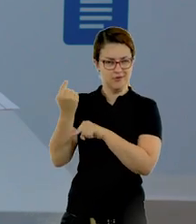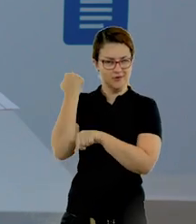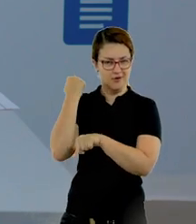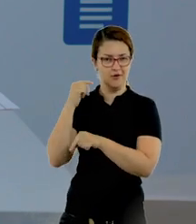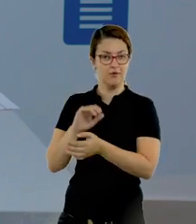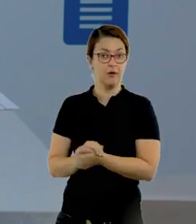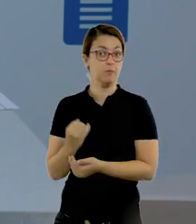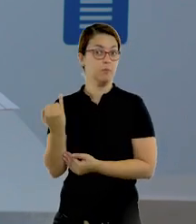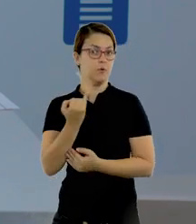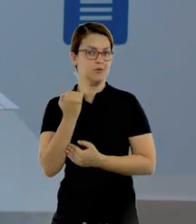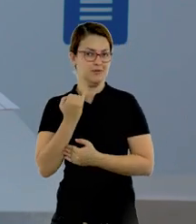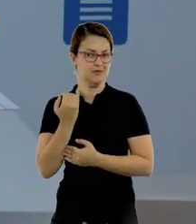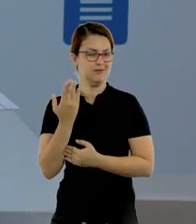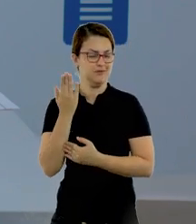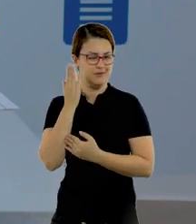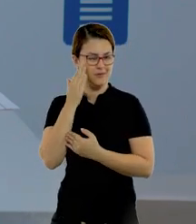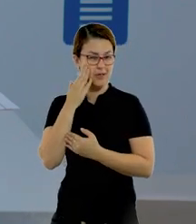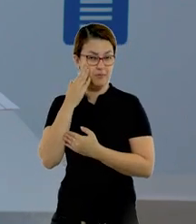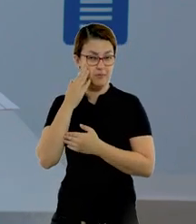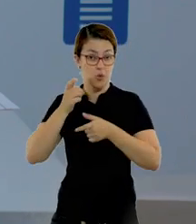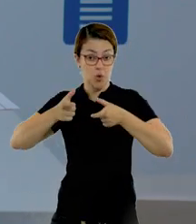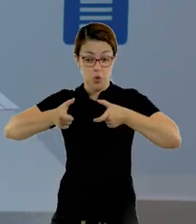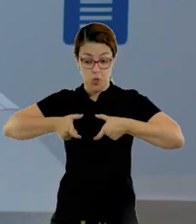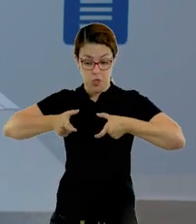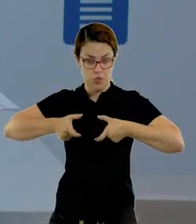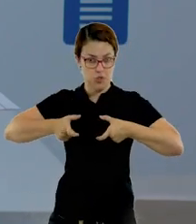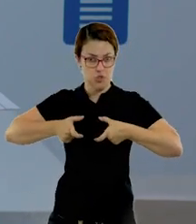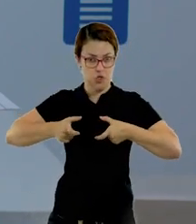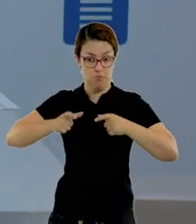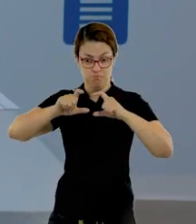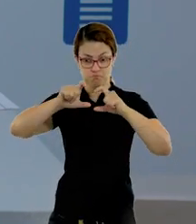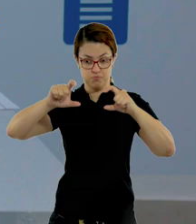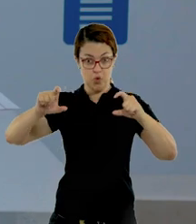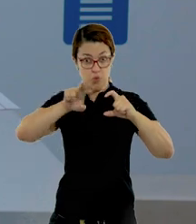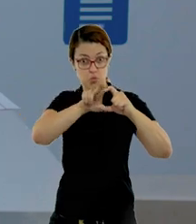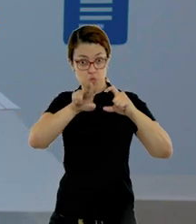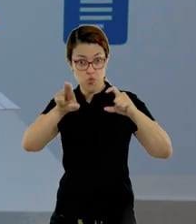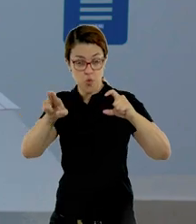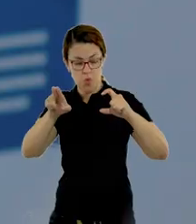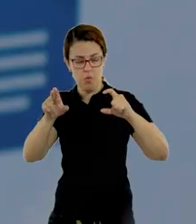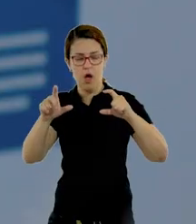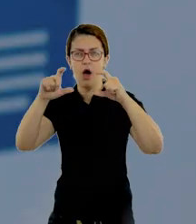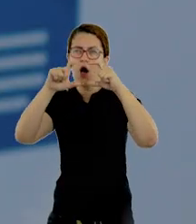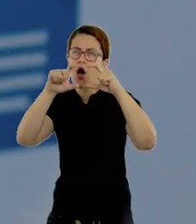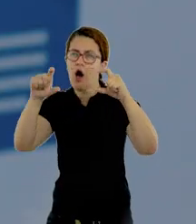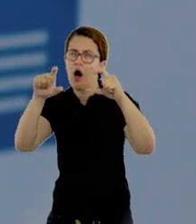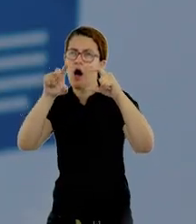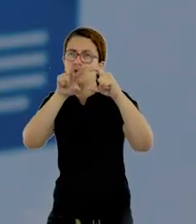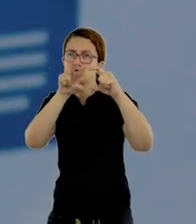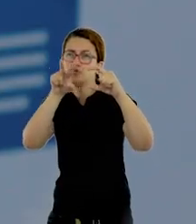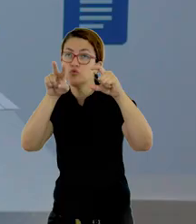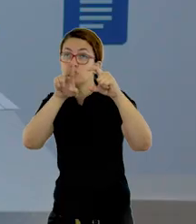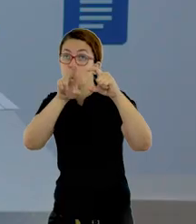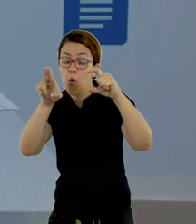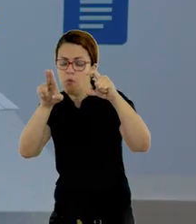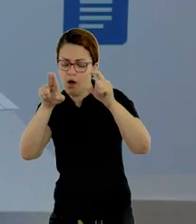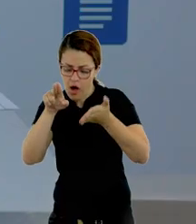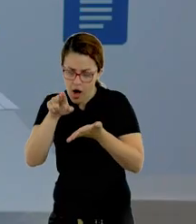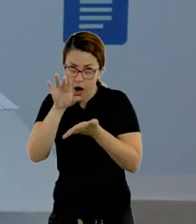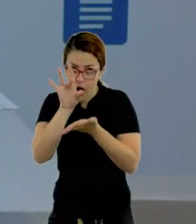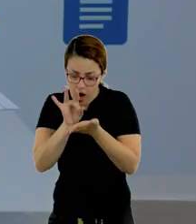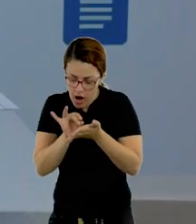importante que a criança tenha um crachá como um apoio visual para que ele consiga escrever o nome.